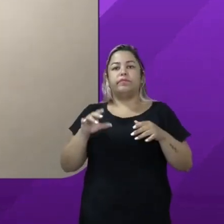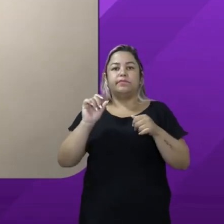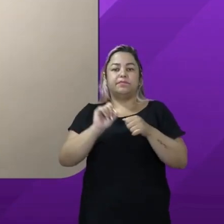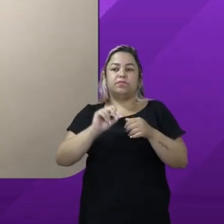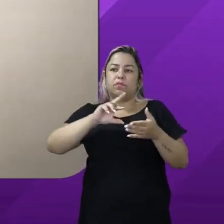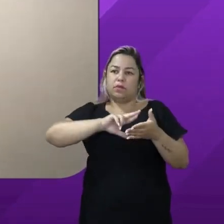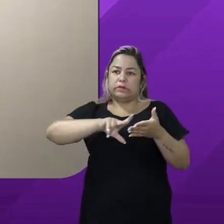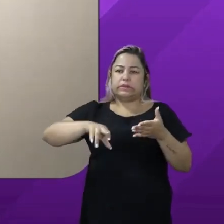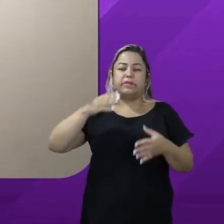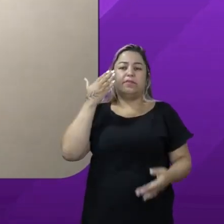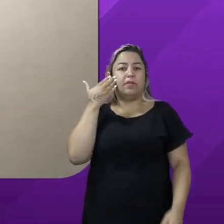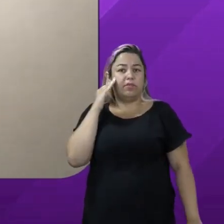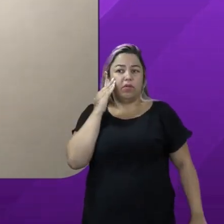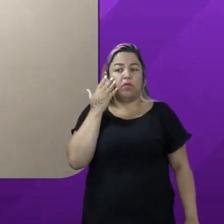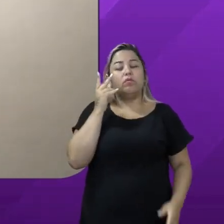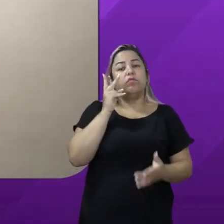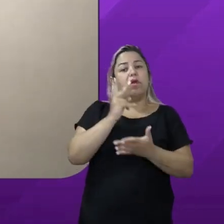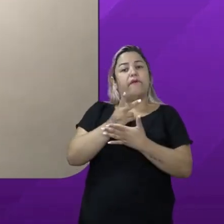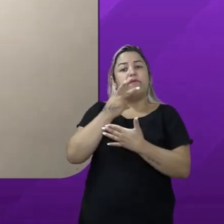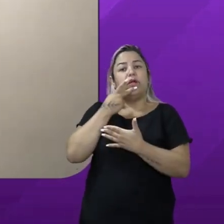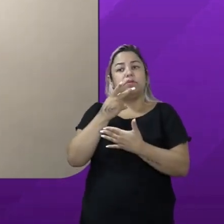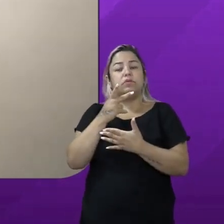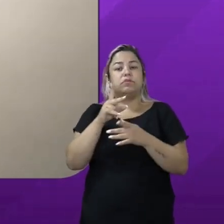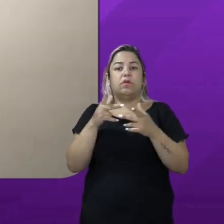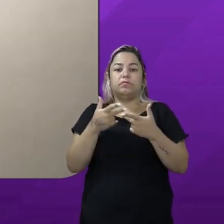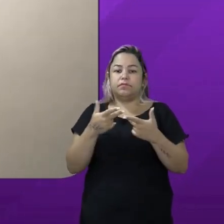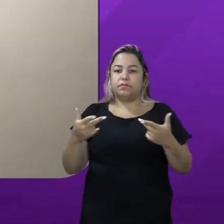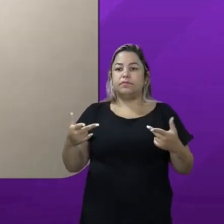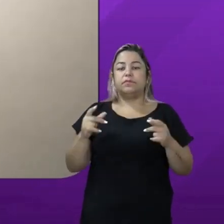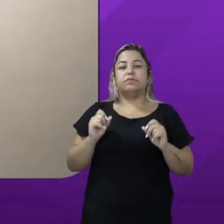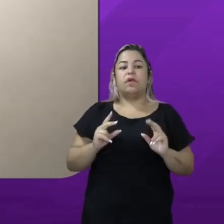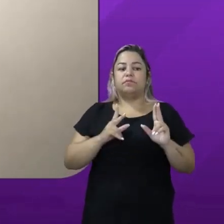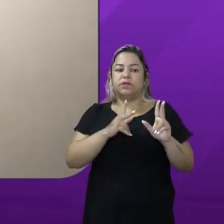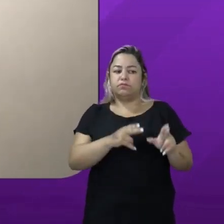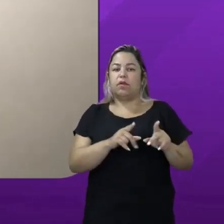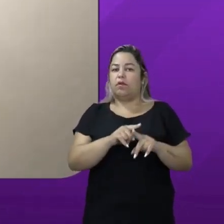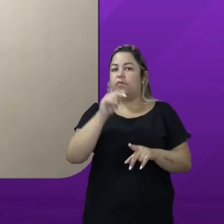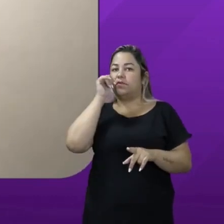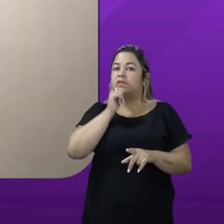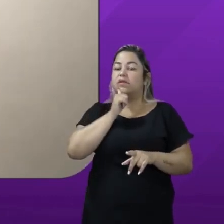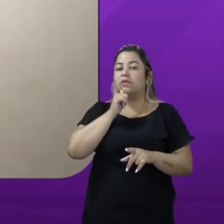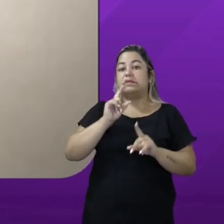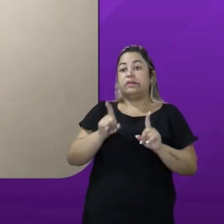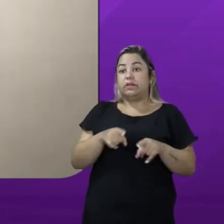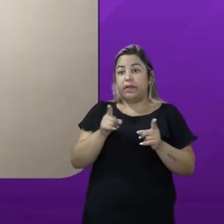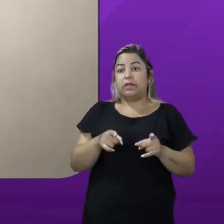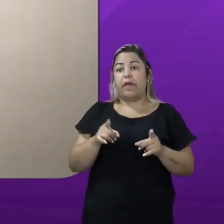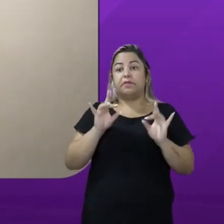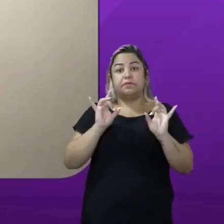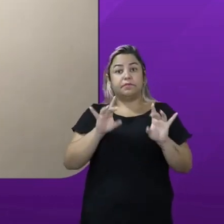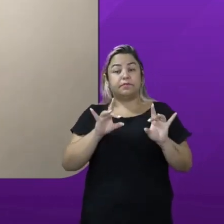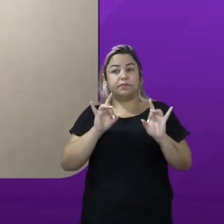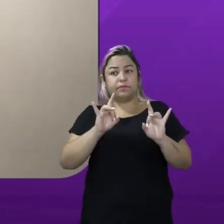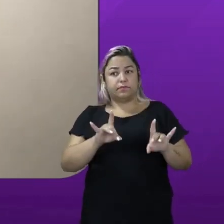de vista e tentar entender se a gente está falando sobre a mesma coisa. Mas o principal é entender que mulheres trans, em especial, e mulheres